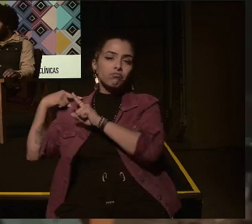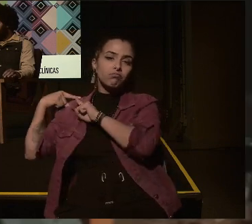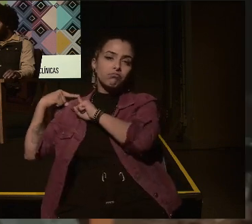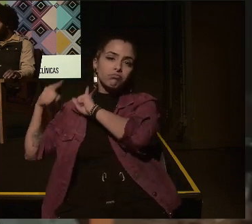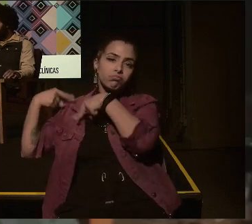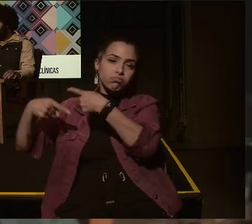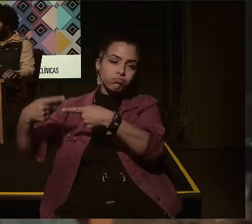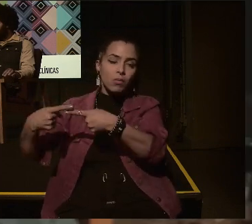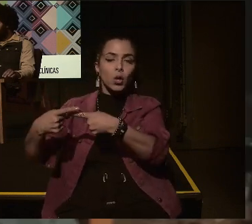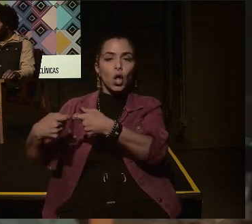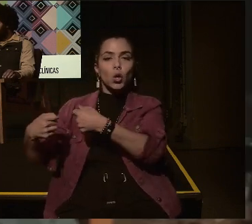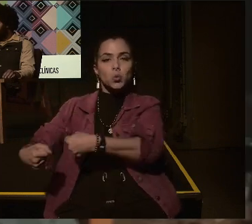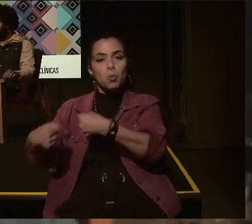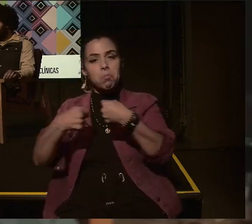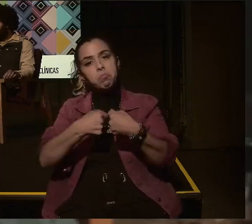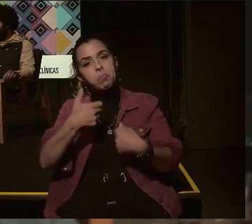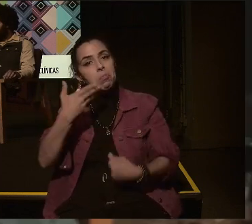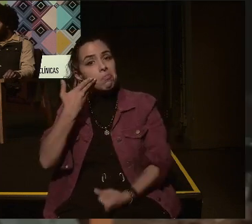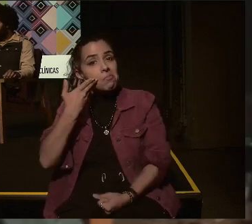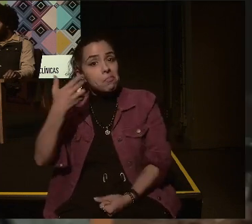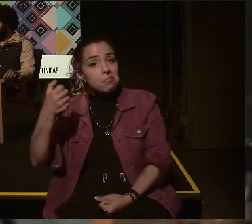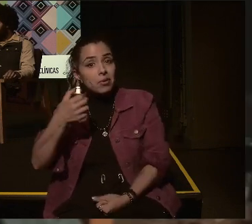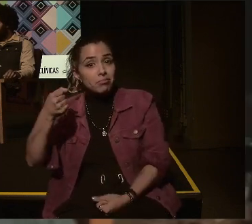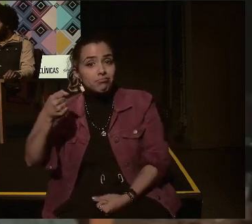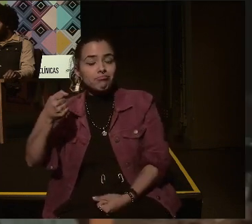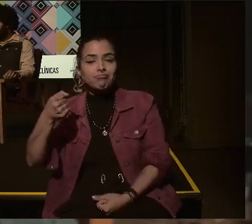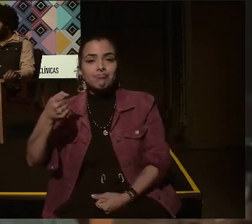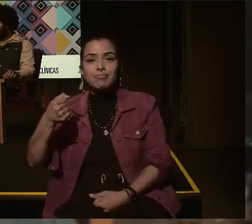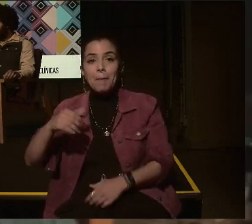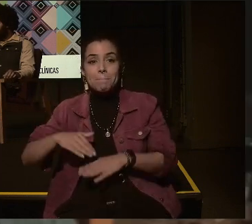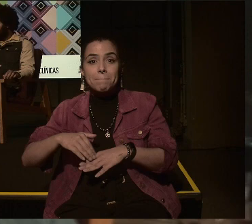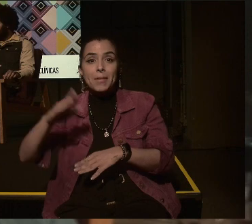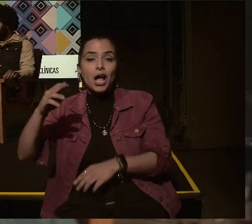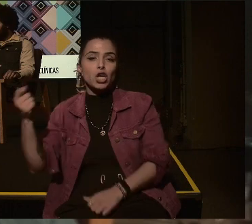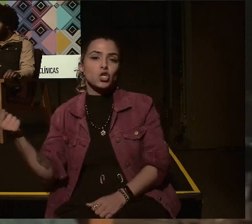que, pasmem, é maior do que sobre os nossos corpos.